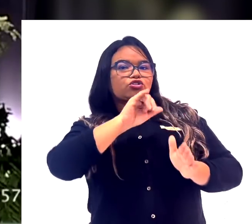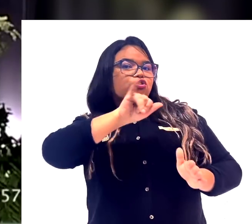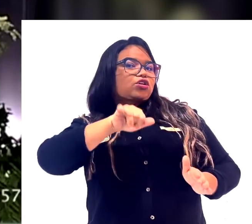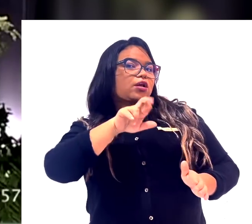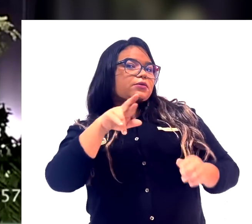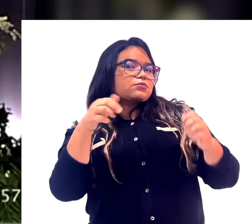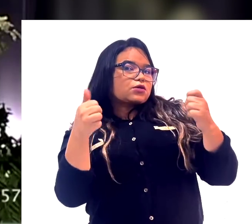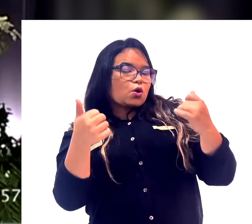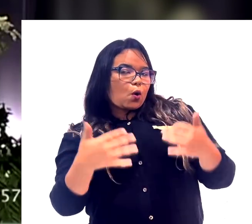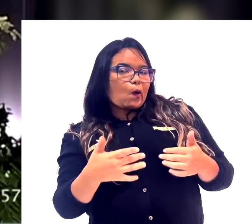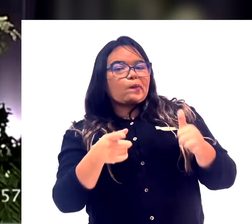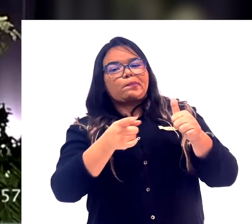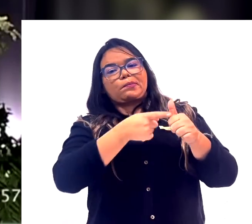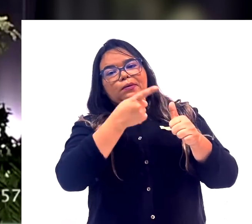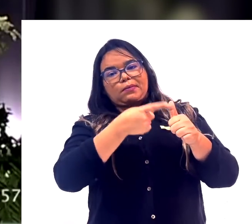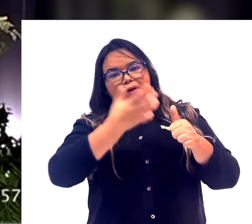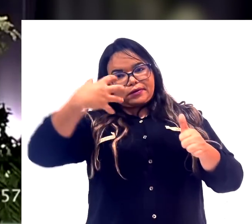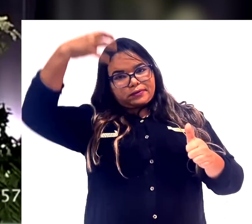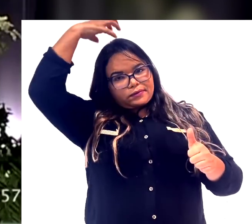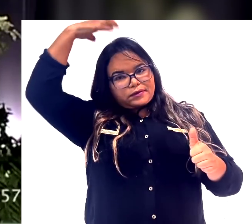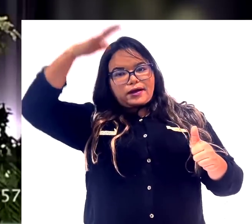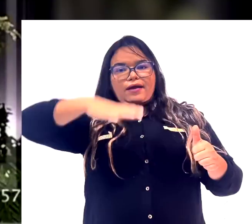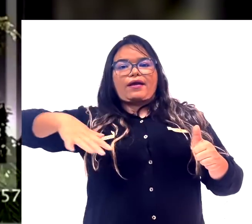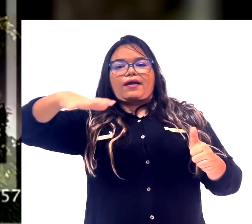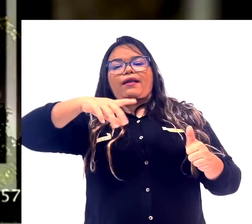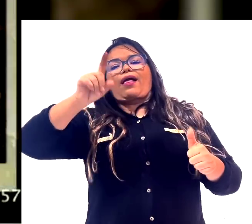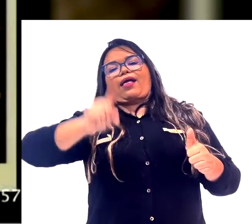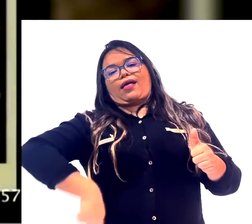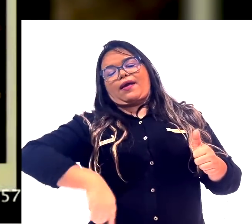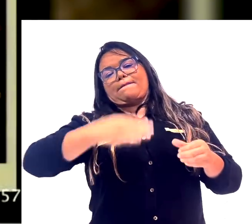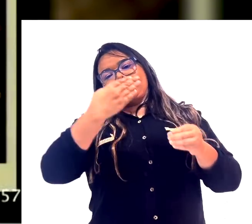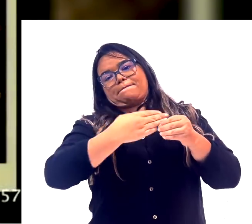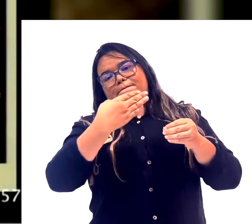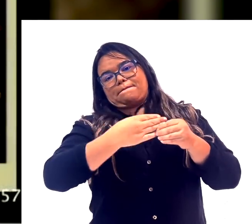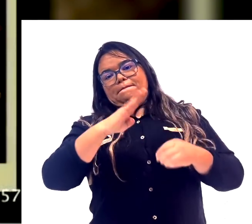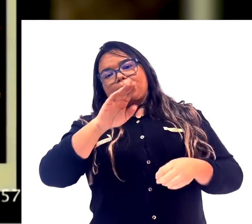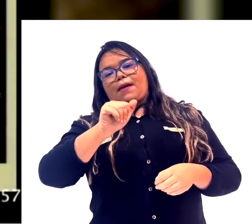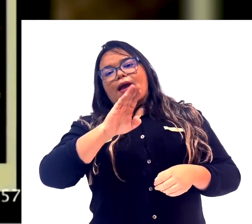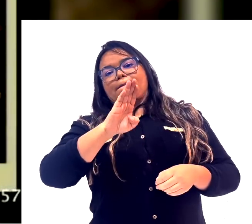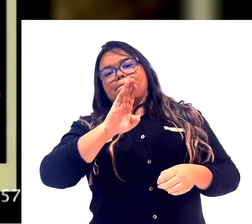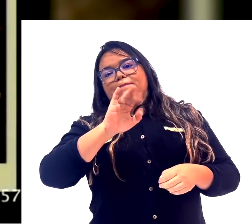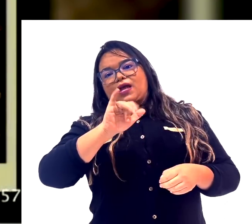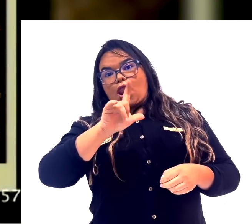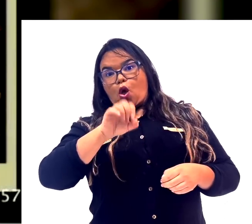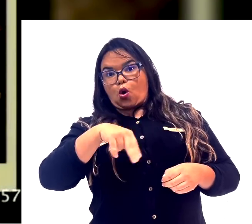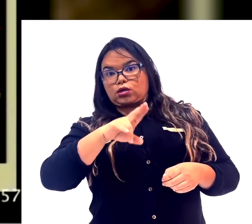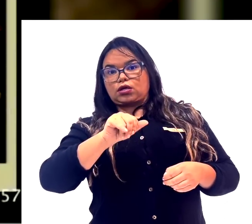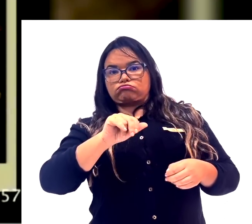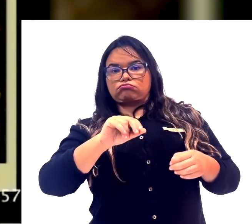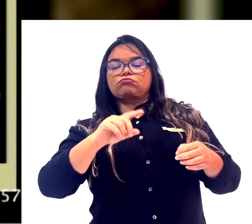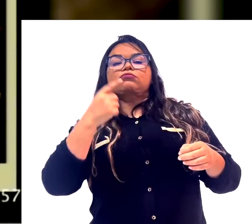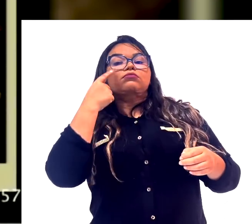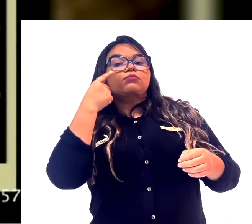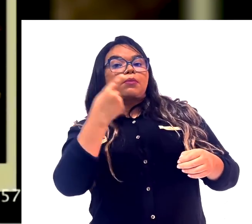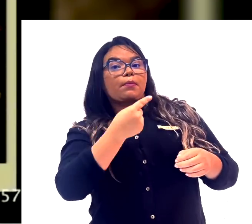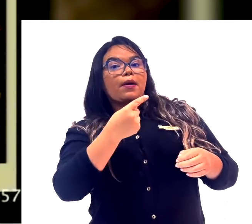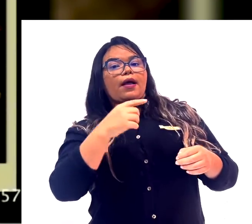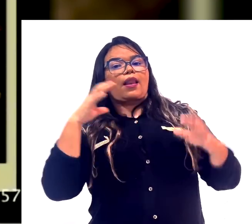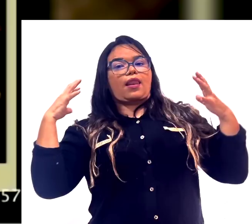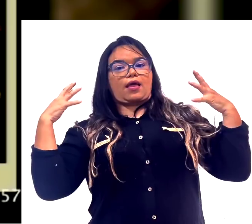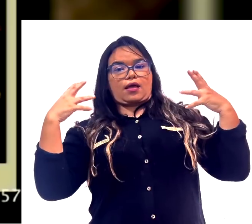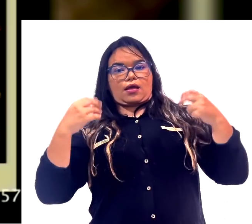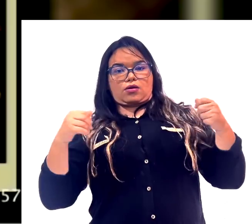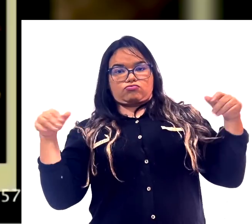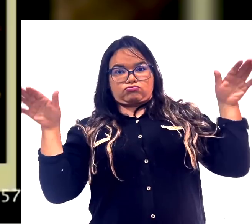Portanto, o primeiro reino é Babilônia. Aqui está um símbolo que era usado em Babilônia. Você pode ver que o leão com asas